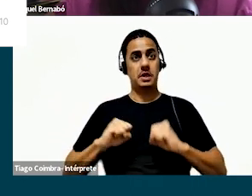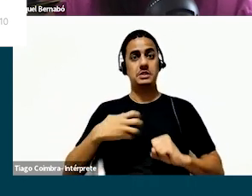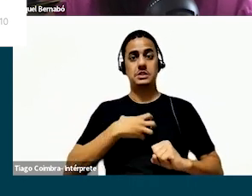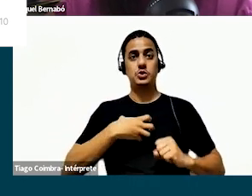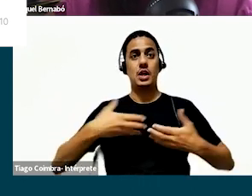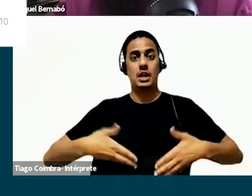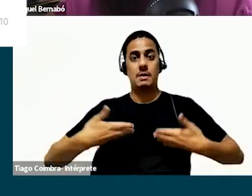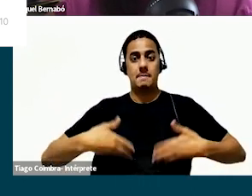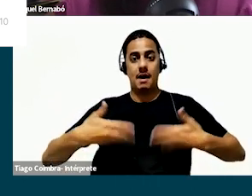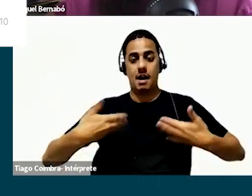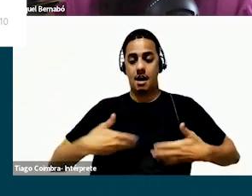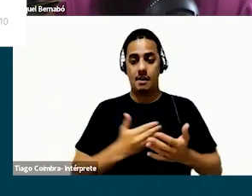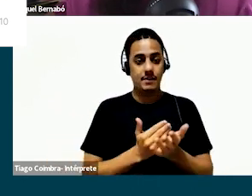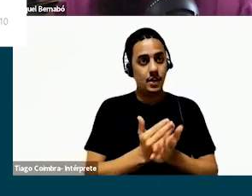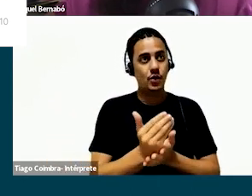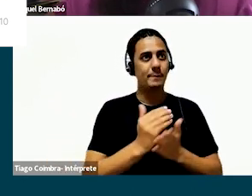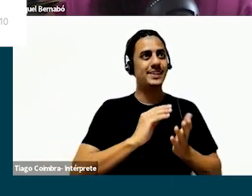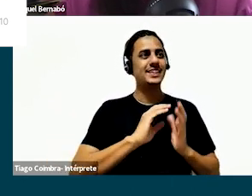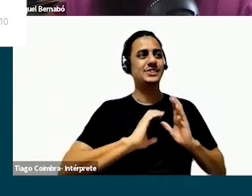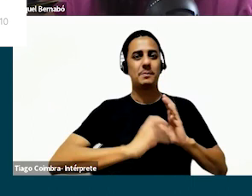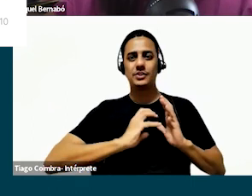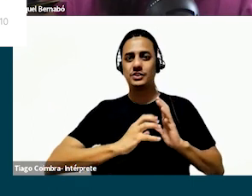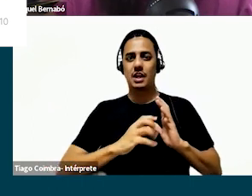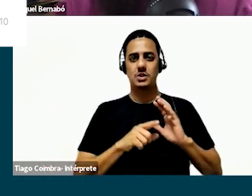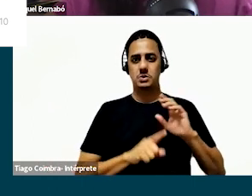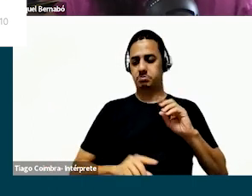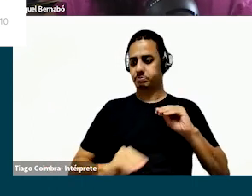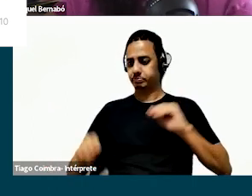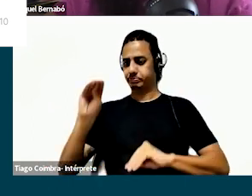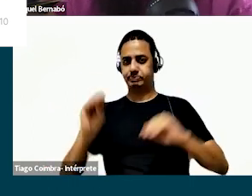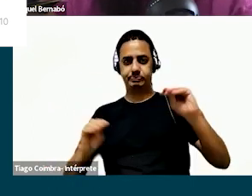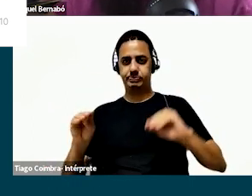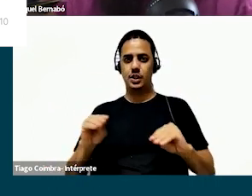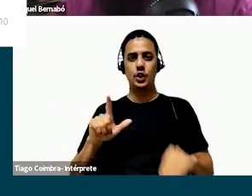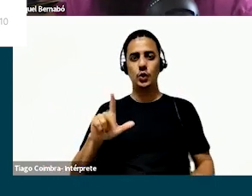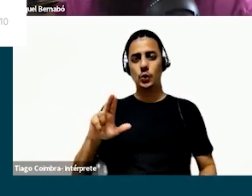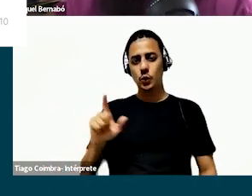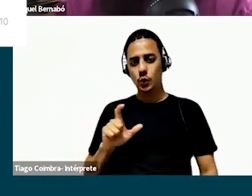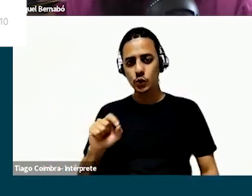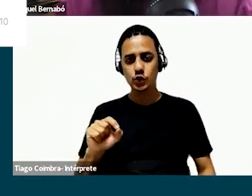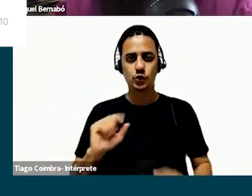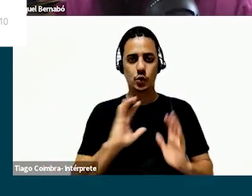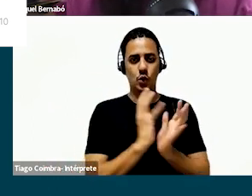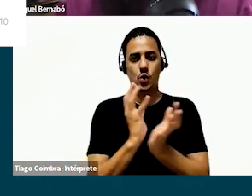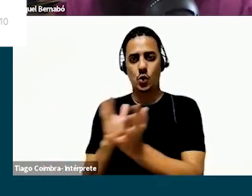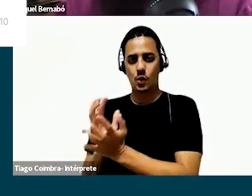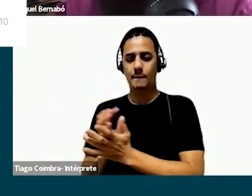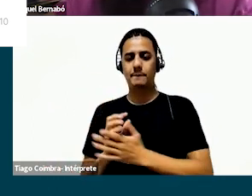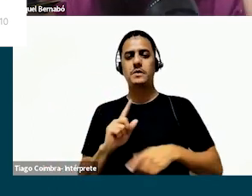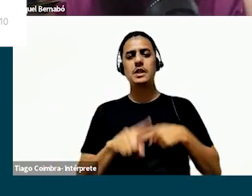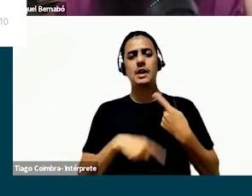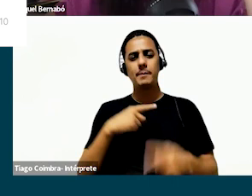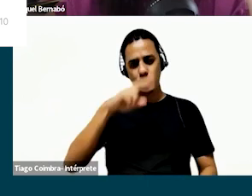da época. E aí a empresa ficou muito animada, né? E começou a classificar esses clientes no banco de dados como alta renda, classe AB, categoria